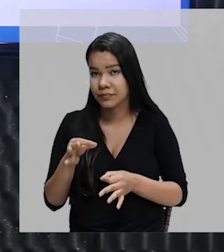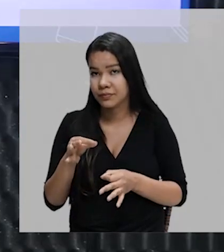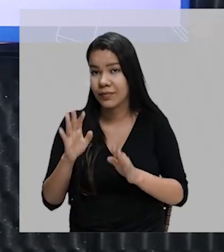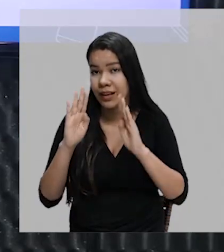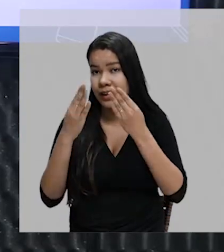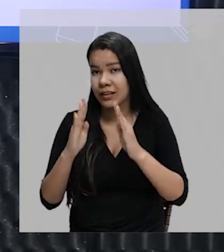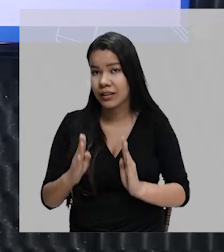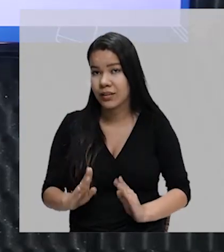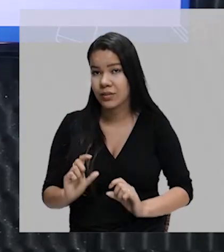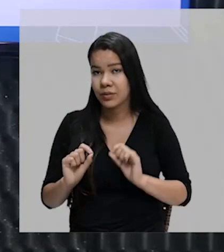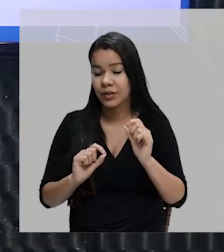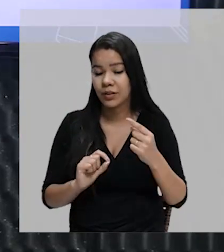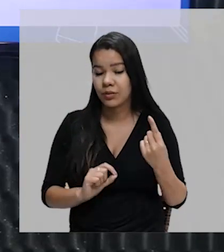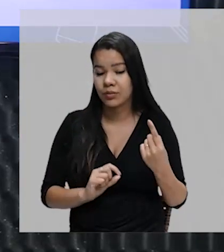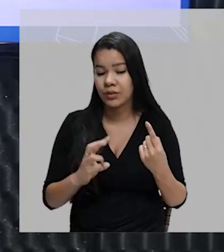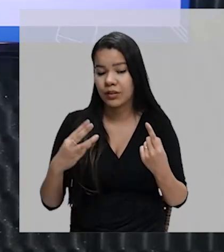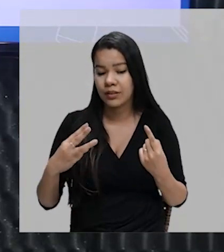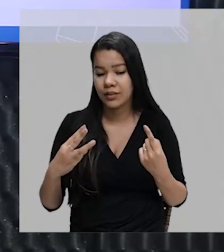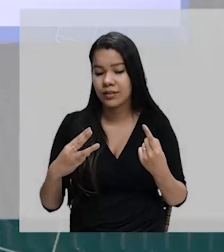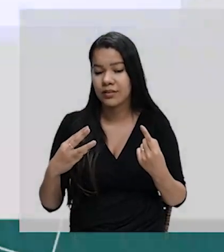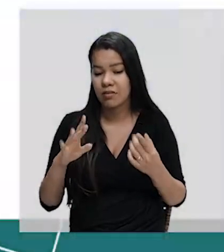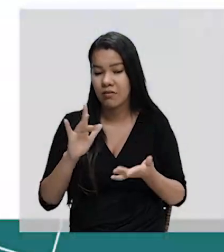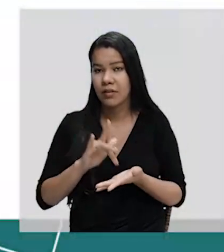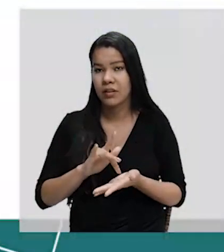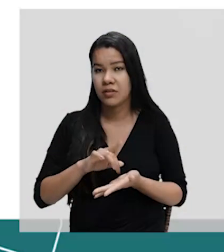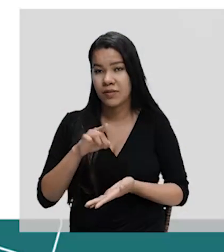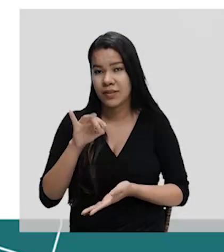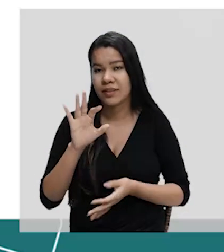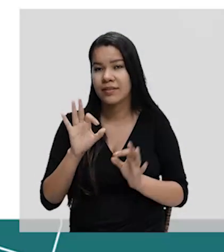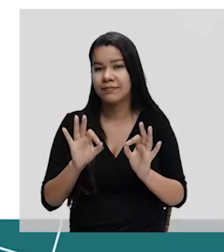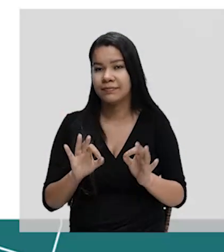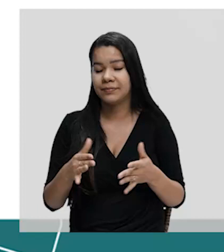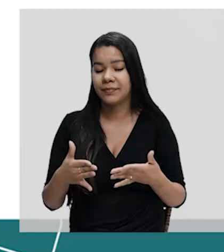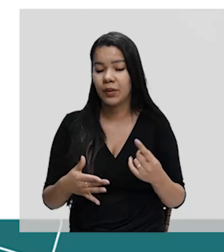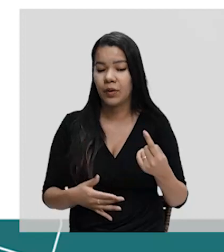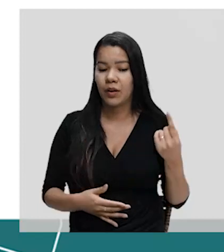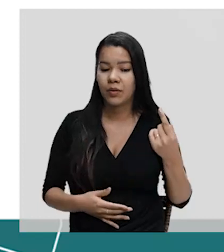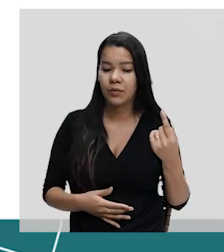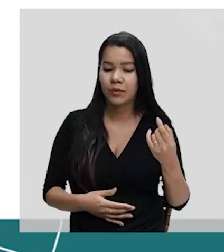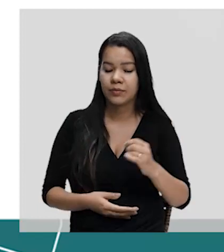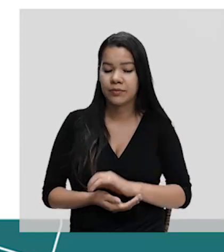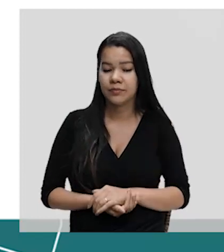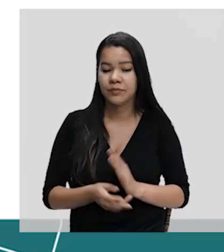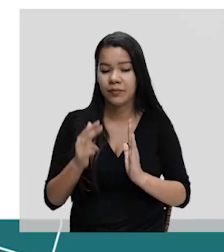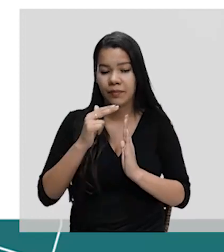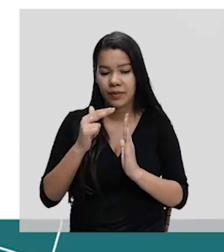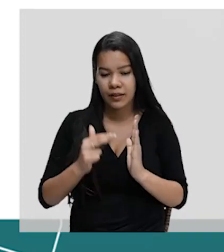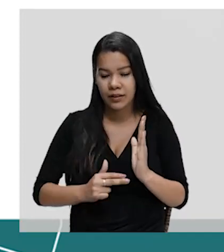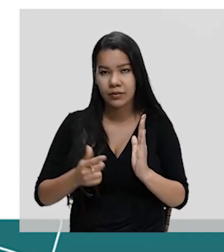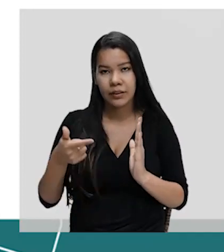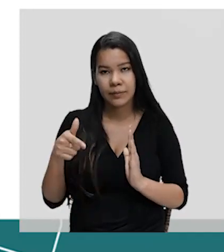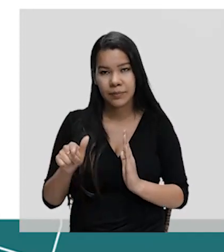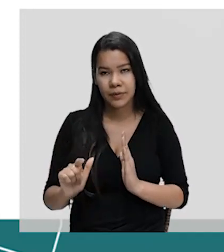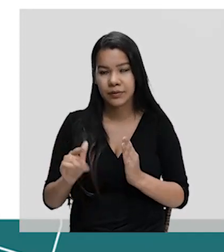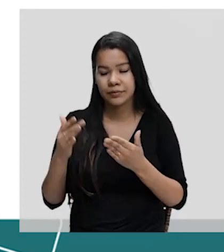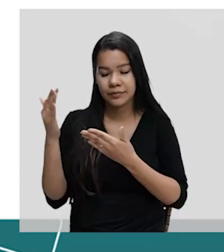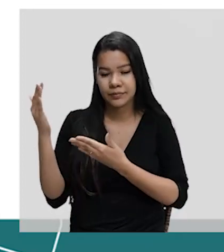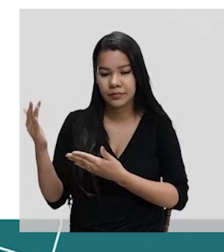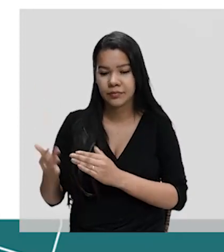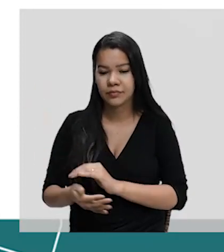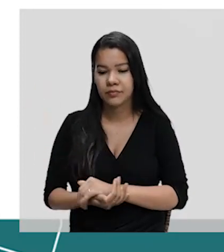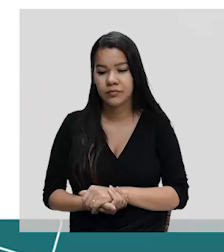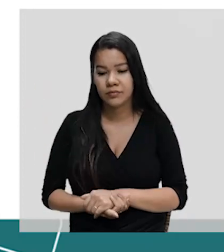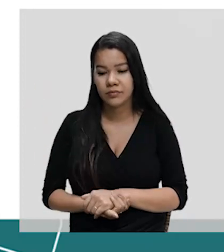que a um e a três são verdadeiras, você acertou, né? Então, a um. Se o ímã aproxima-se de um condutor, a